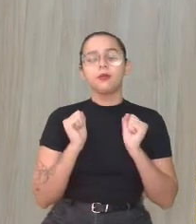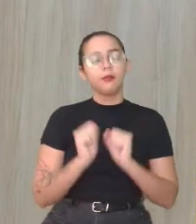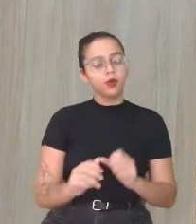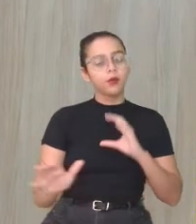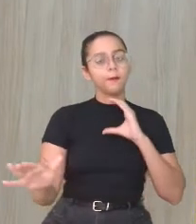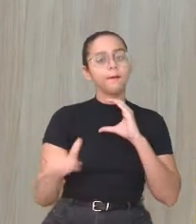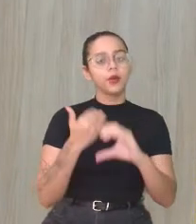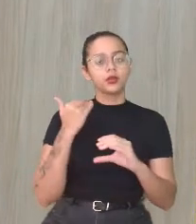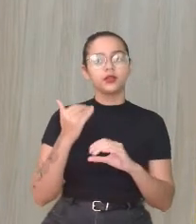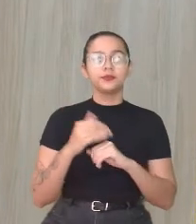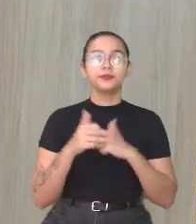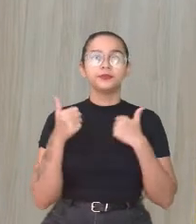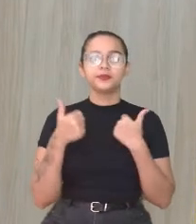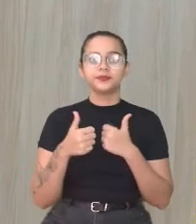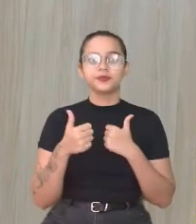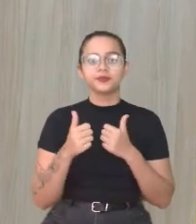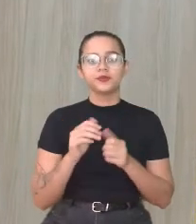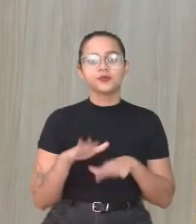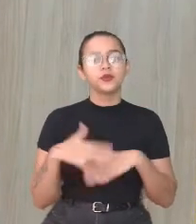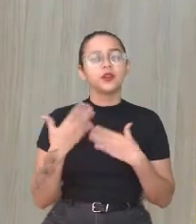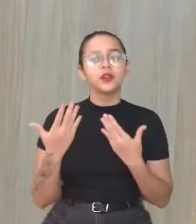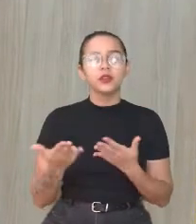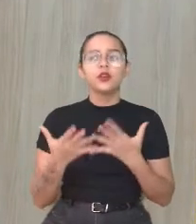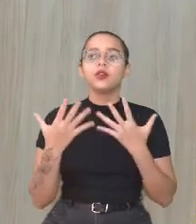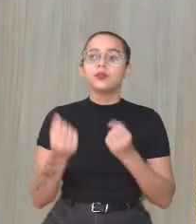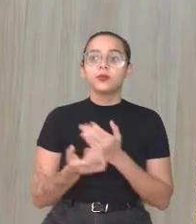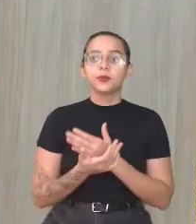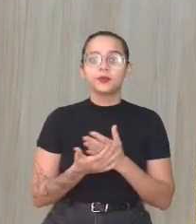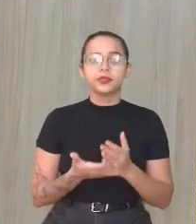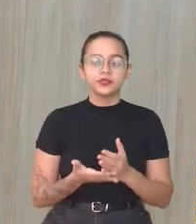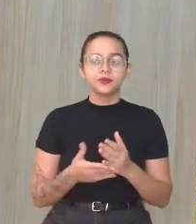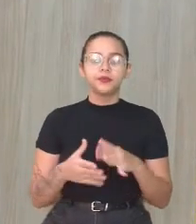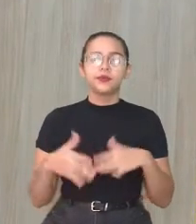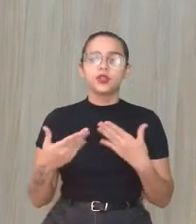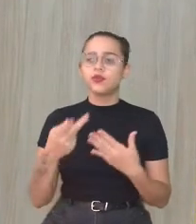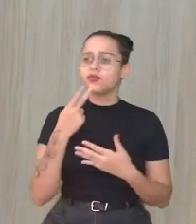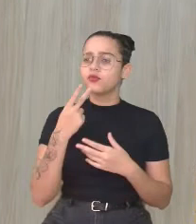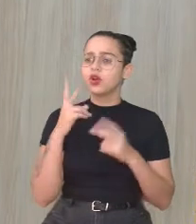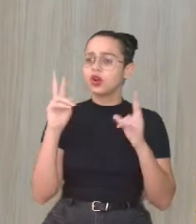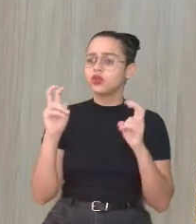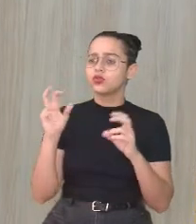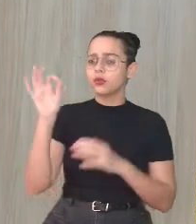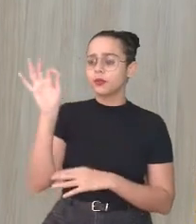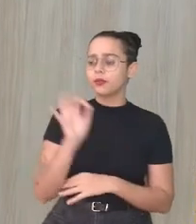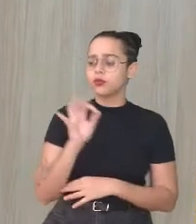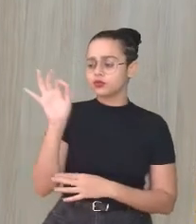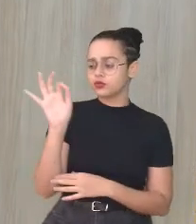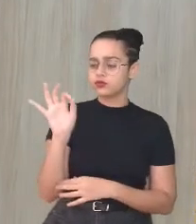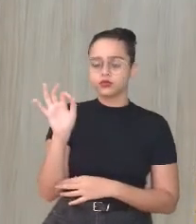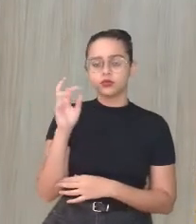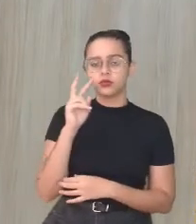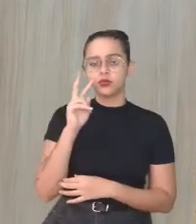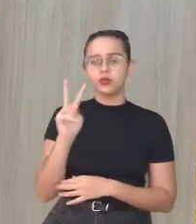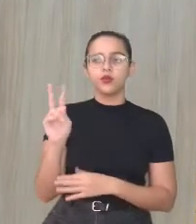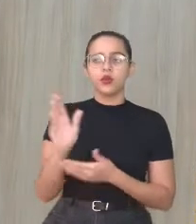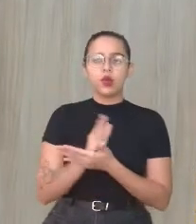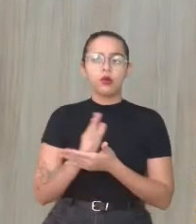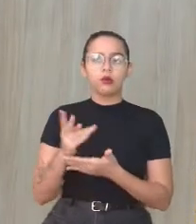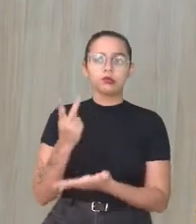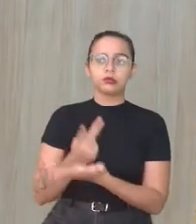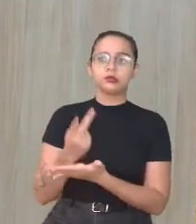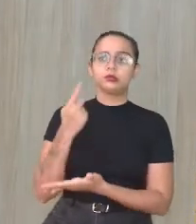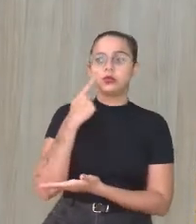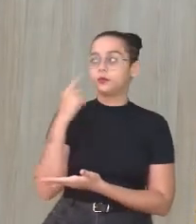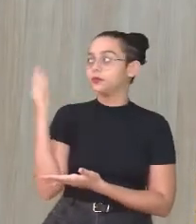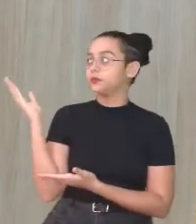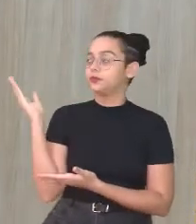a sua mensagem, tá certo? Então, vamos lá. Para a gente falar de porcentagem, vamos observar algumas situações